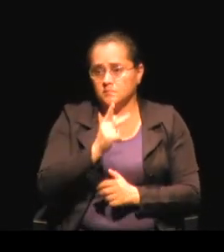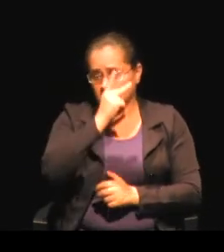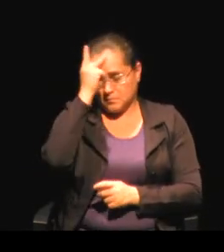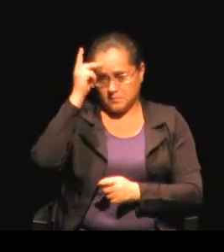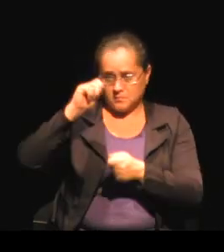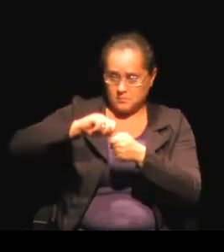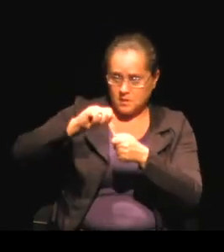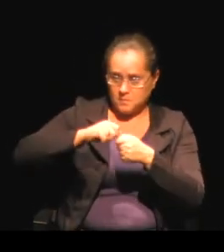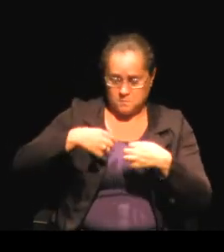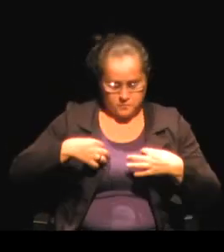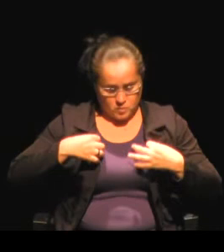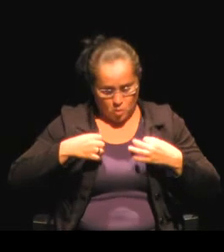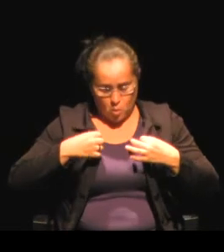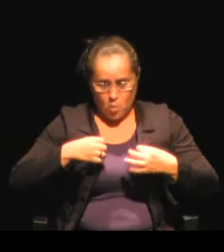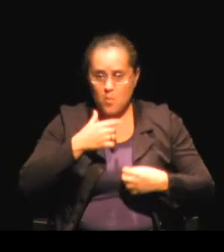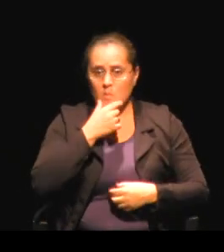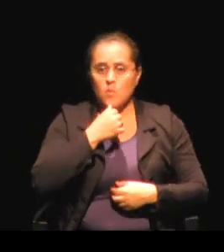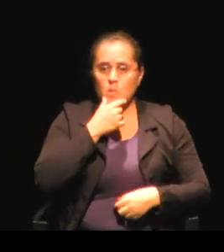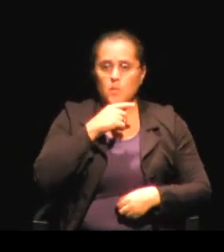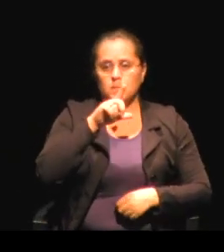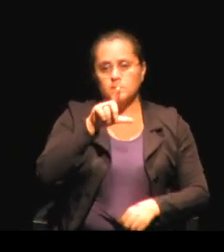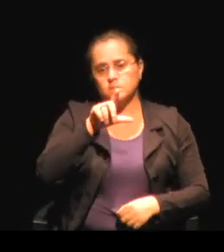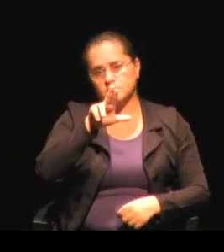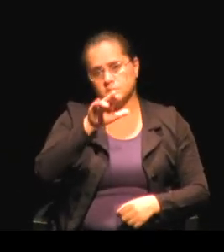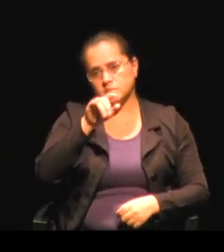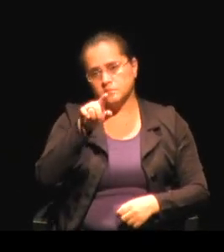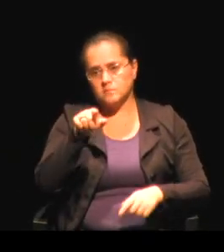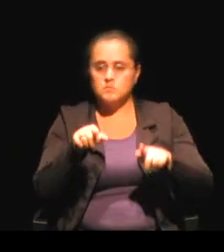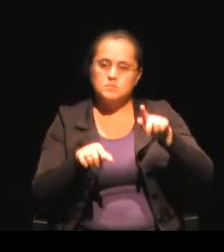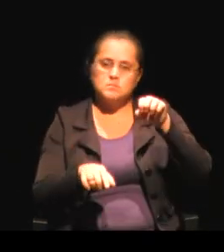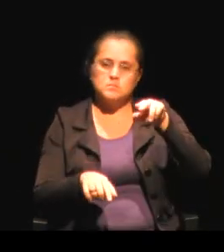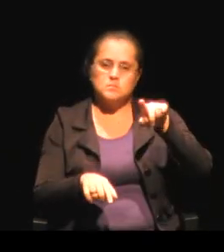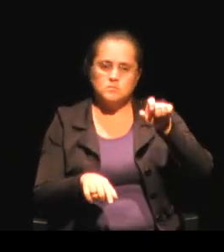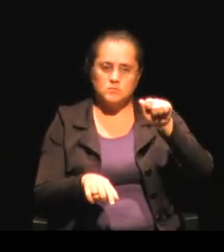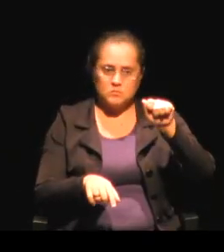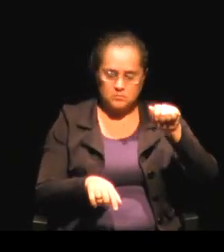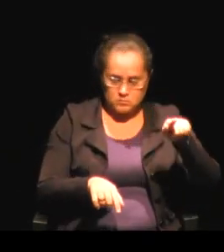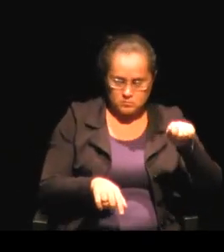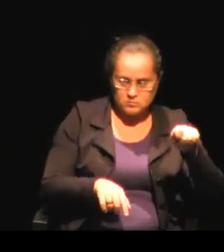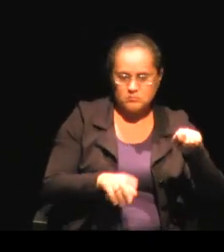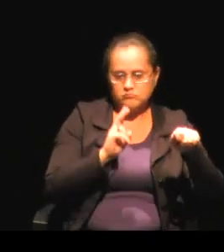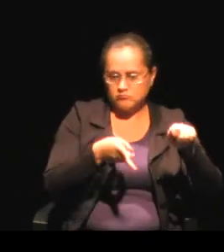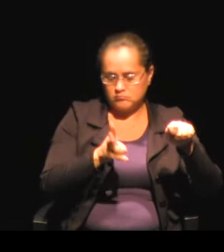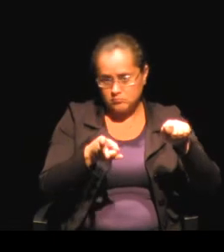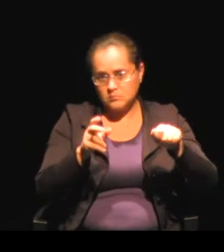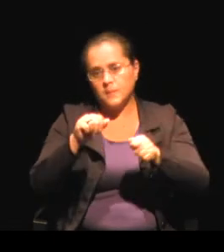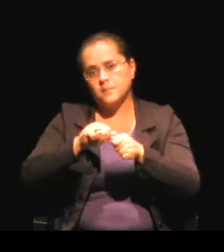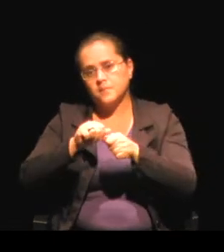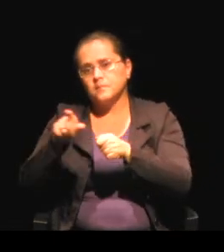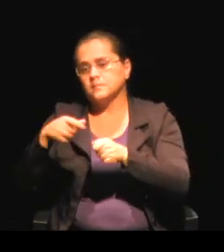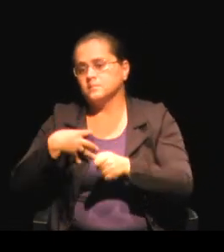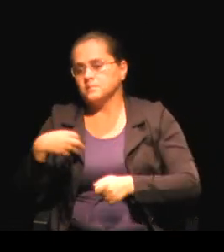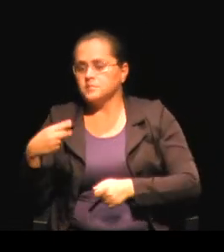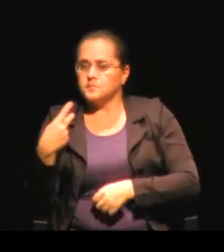Luiz Gonzaga. A pessoa que fazia as roupas do Luiz Gonzaga, o coureiro, ainda tem um filho dele, sei lá quem, que continua fazendo.